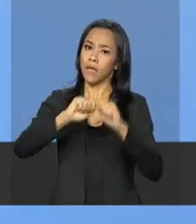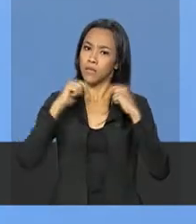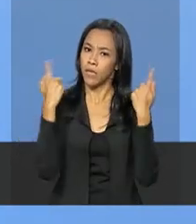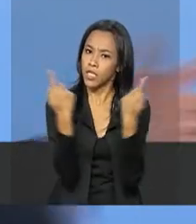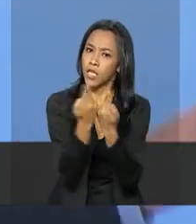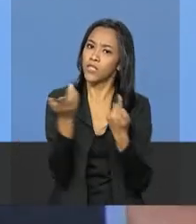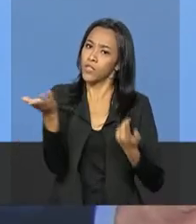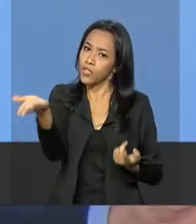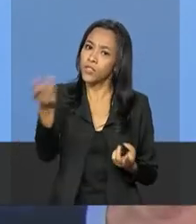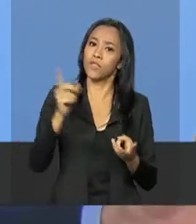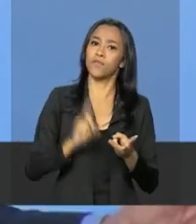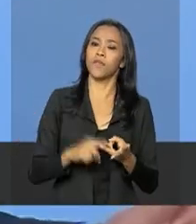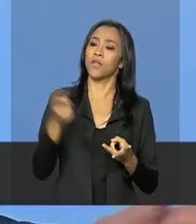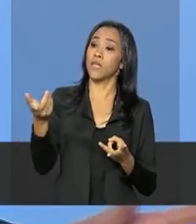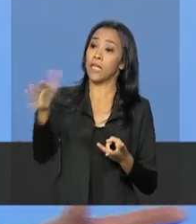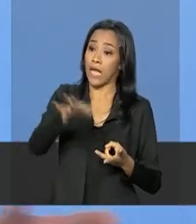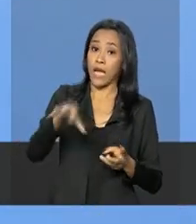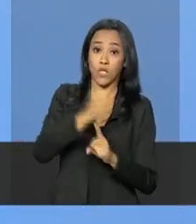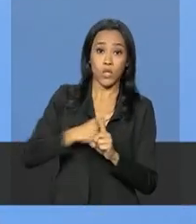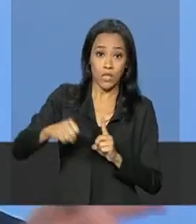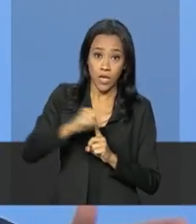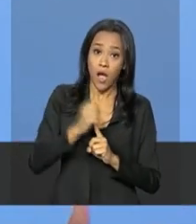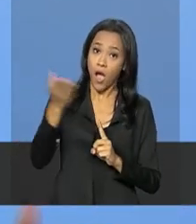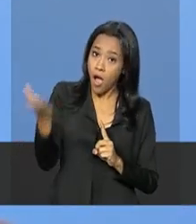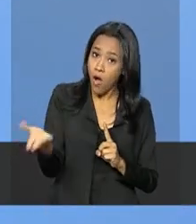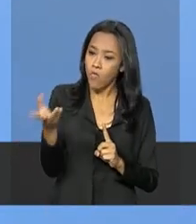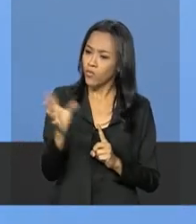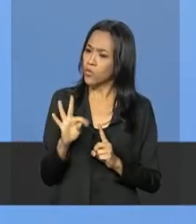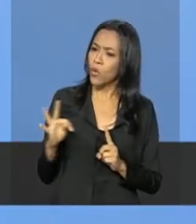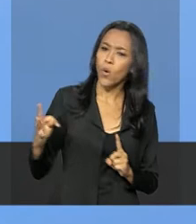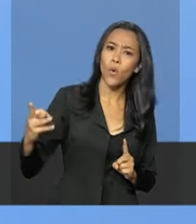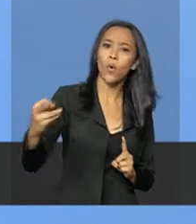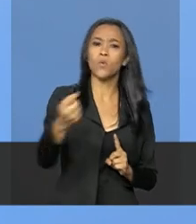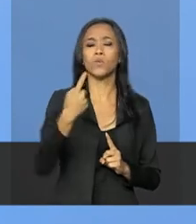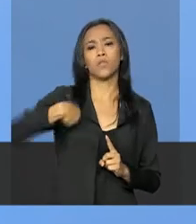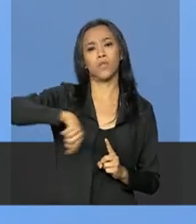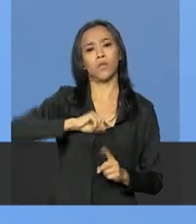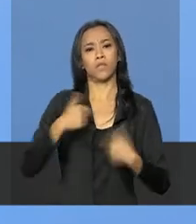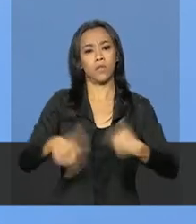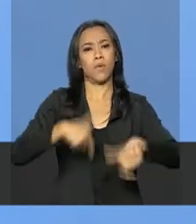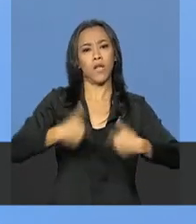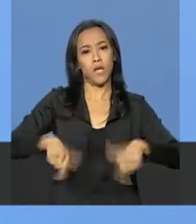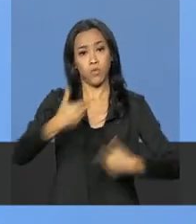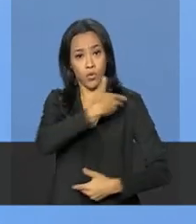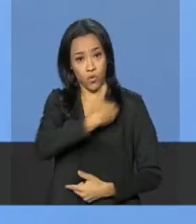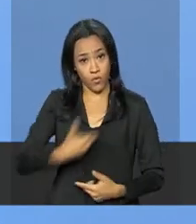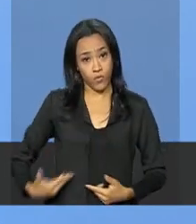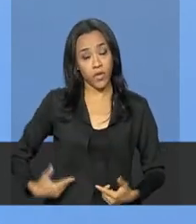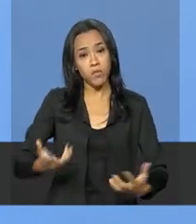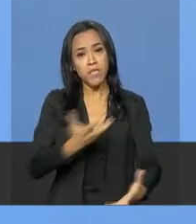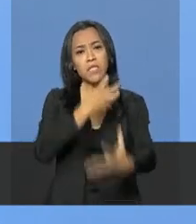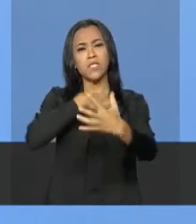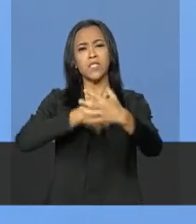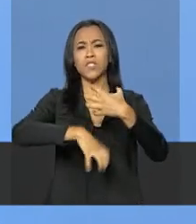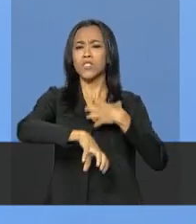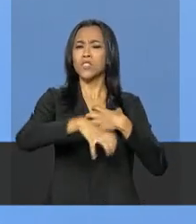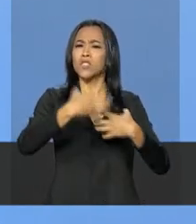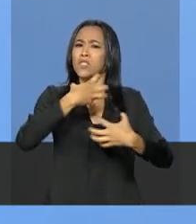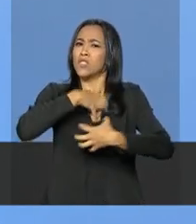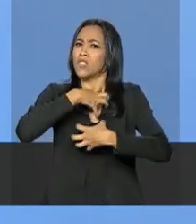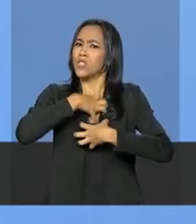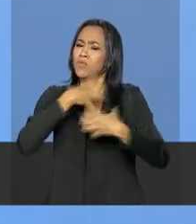social que foi tão aplaudido né nós todos estamos na vida pública neste momento nós sentimos um ato religioso uma